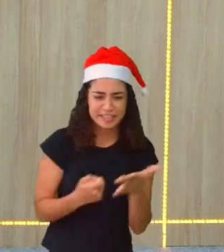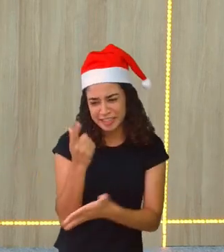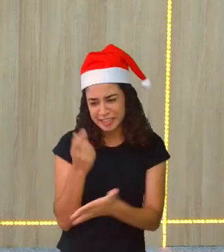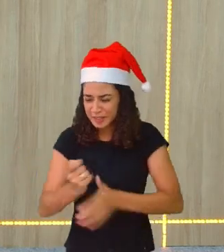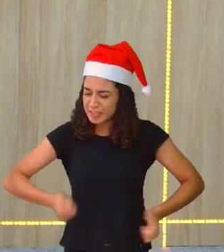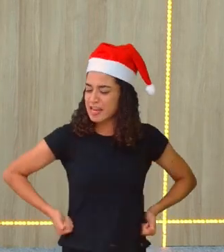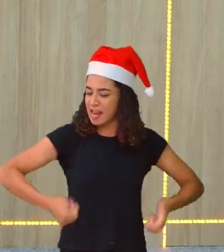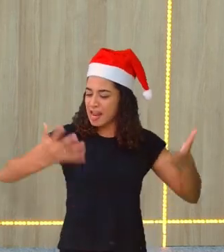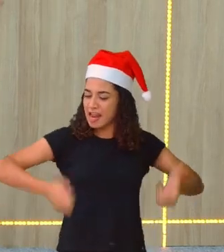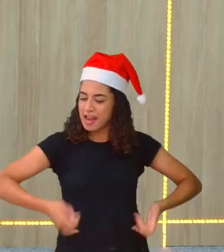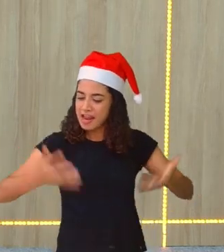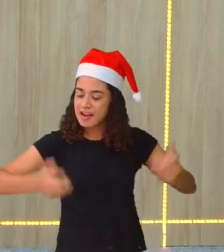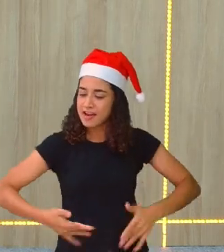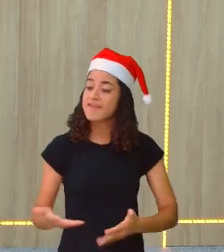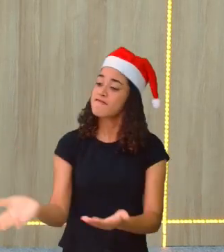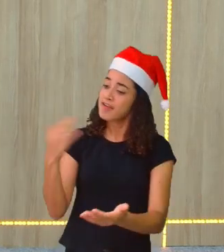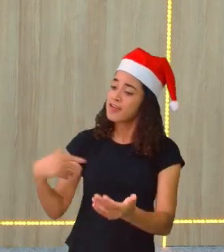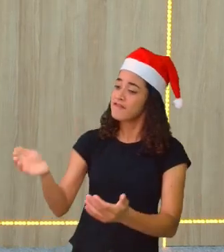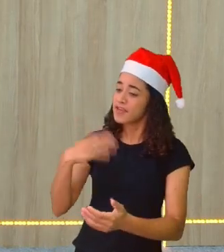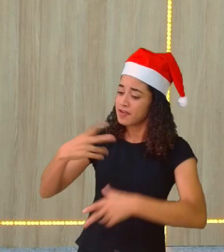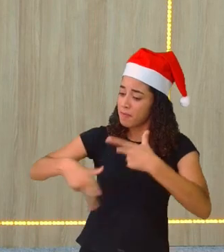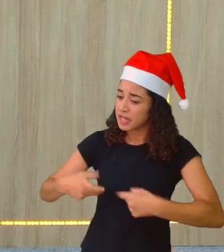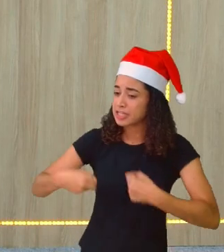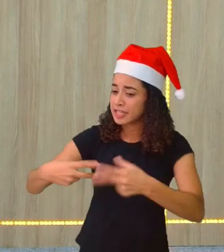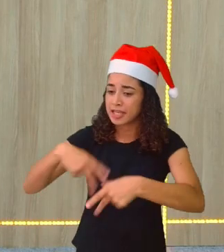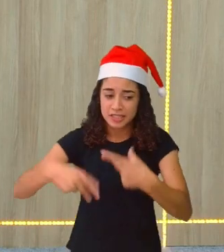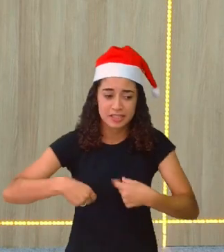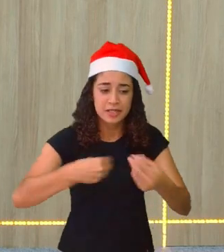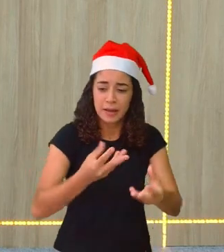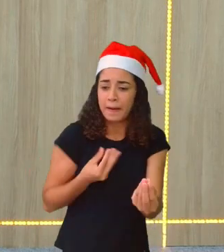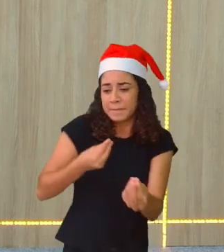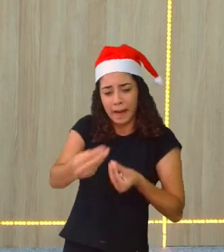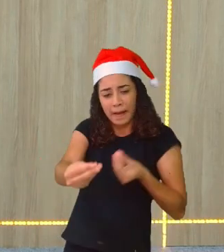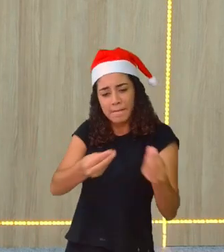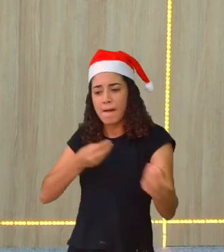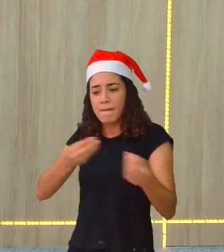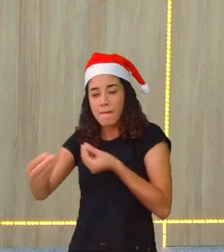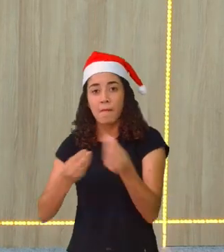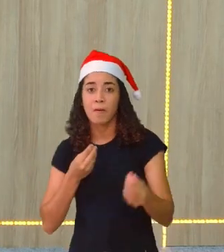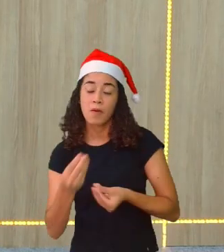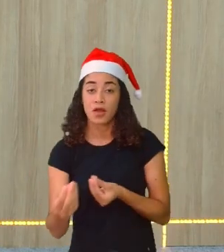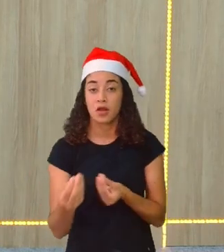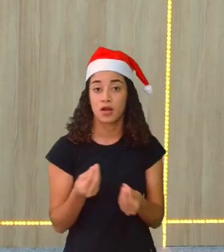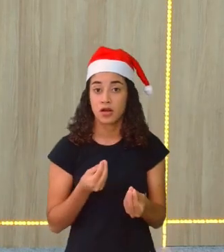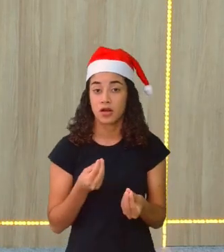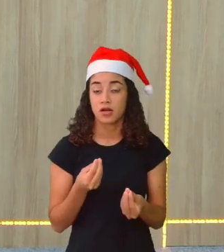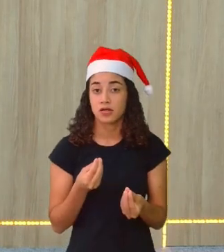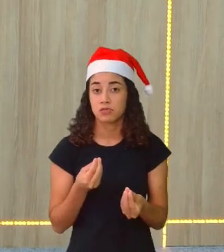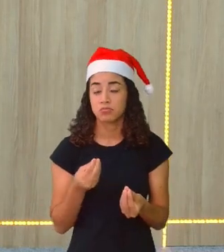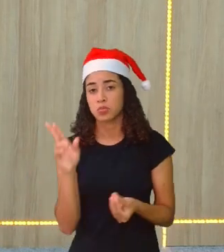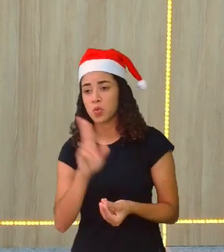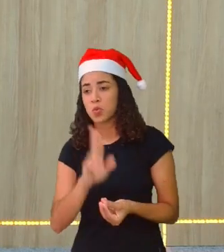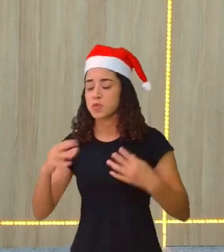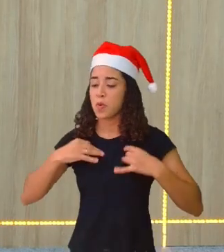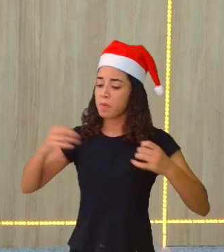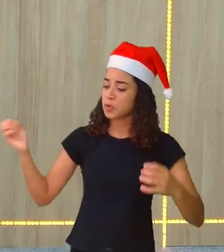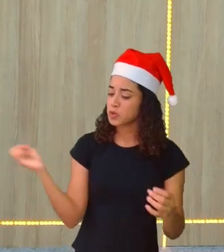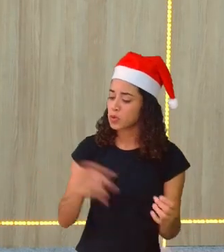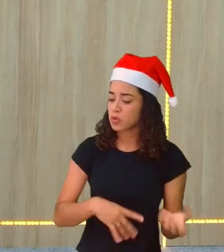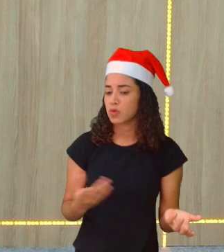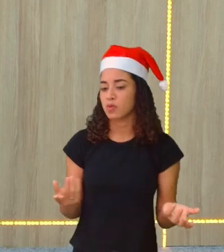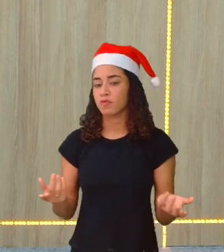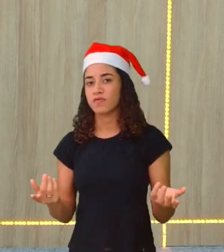Vamos incentivar o pessoal a dar presente, né? Trocar presente, né? Usar roupa